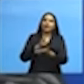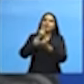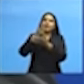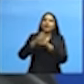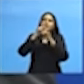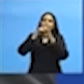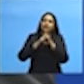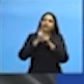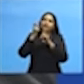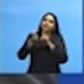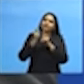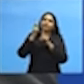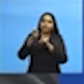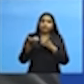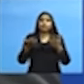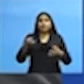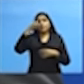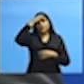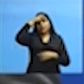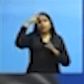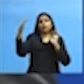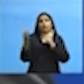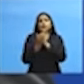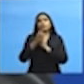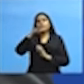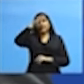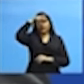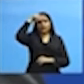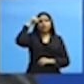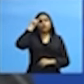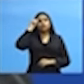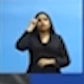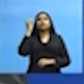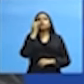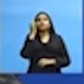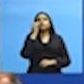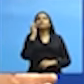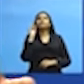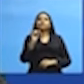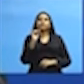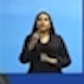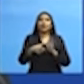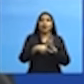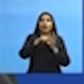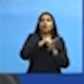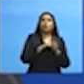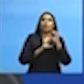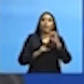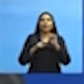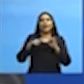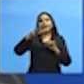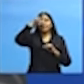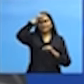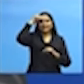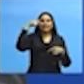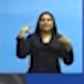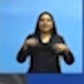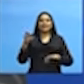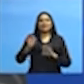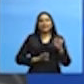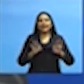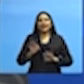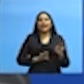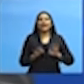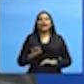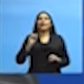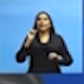uma parceria muito forte com a Prefeitura de Manaus. Fizemos isso, como o senhor bem referiu, ainda há pouco para preparar o Amazonas para receber a